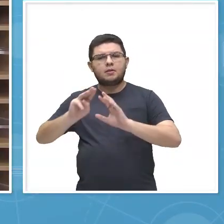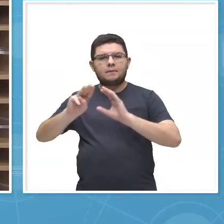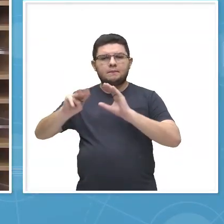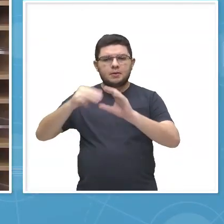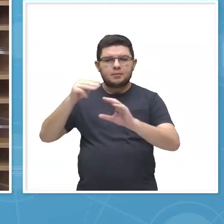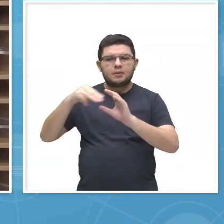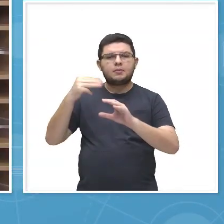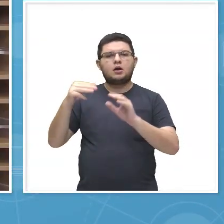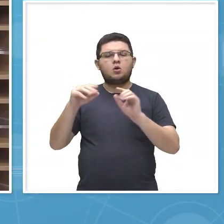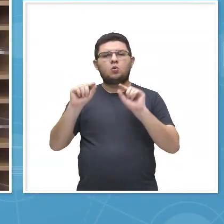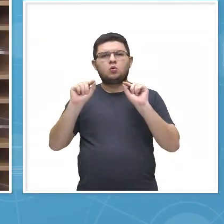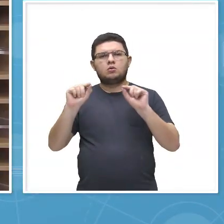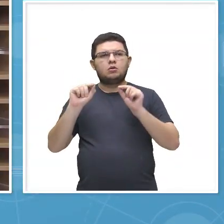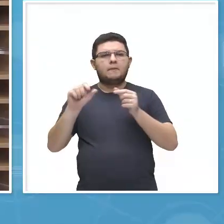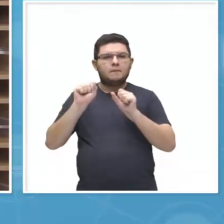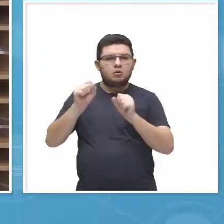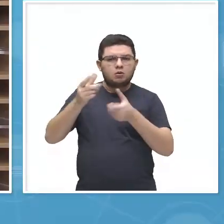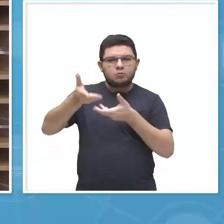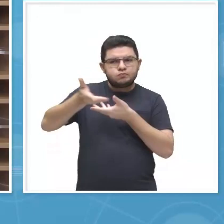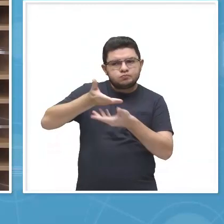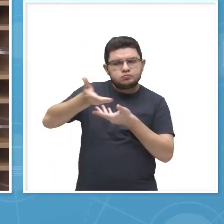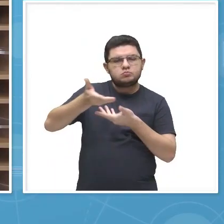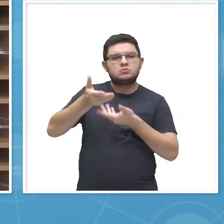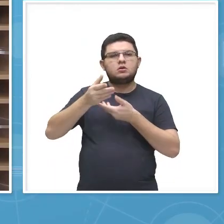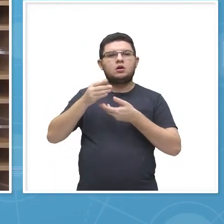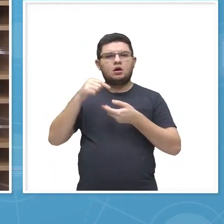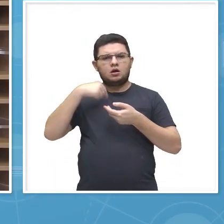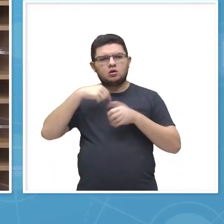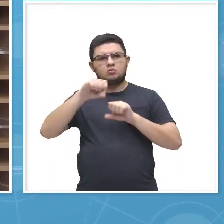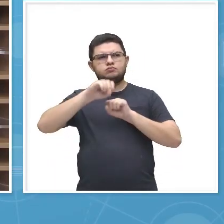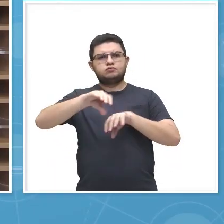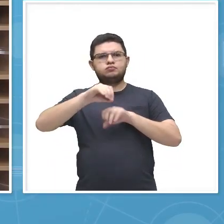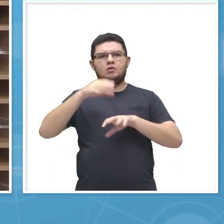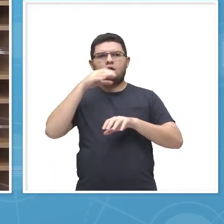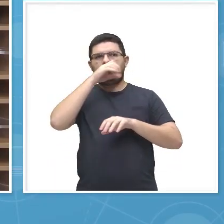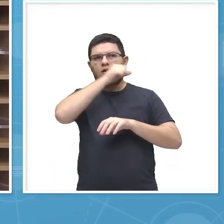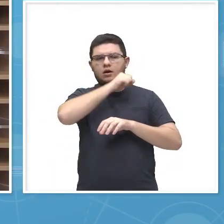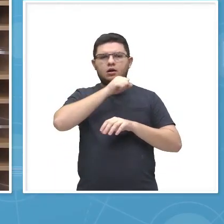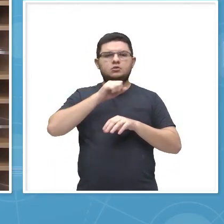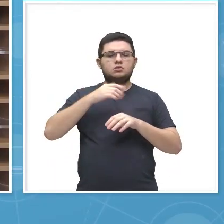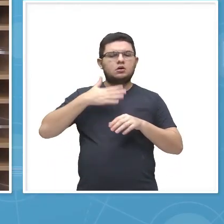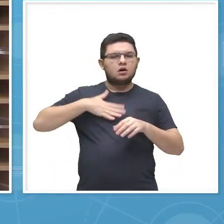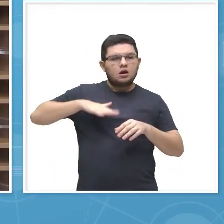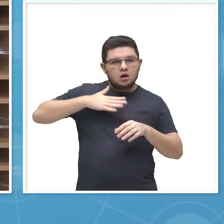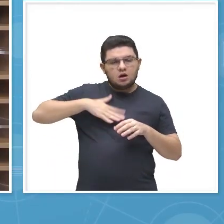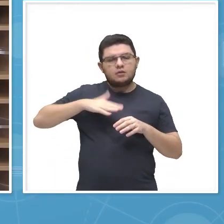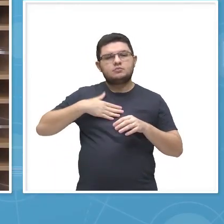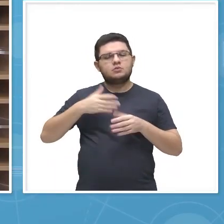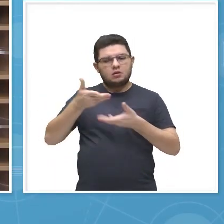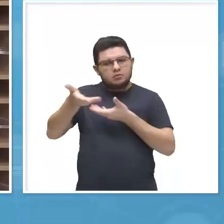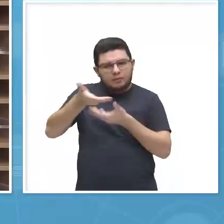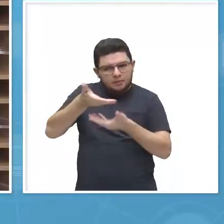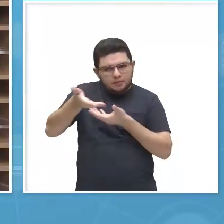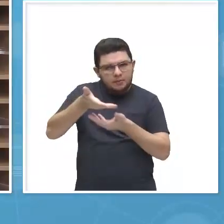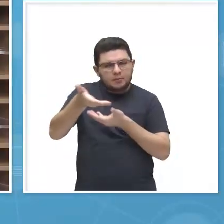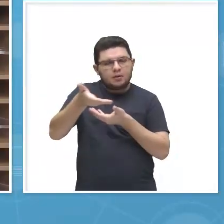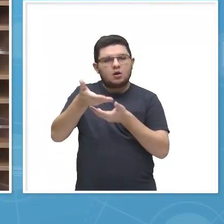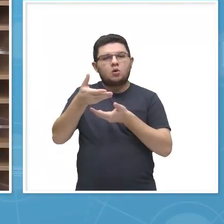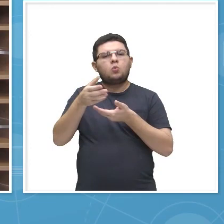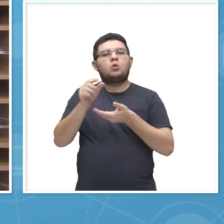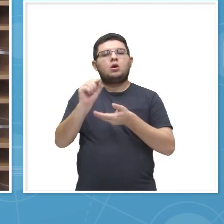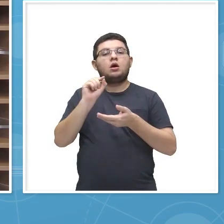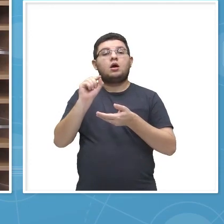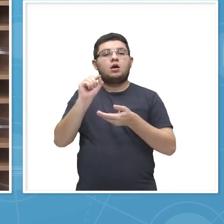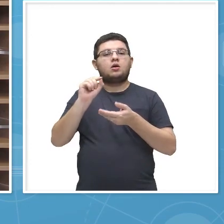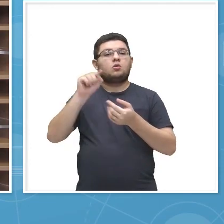ou tá muito rápida Dá uma paradinha certo então essa ideia tá gente para que vocês saiam daqui dessa aula